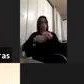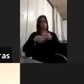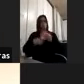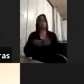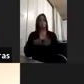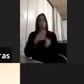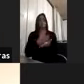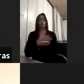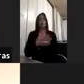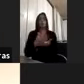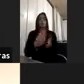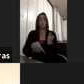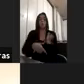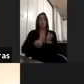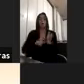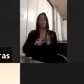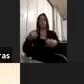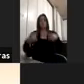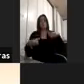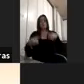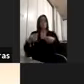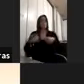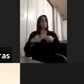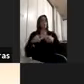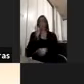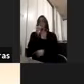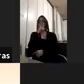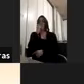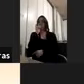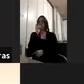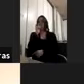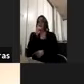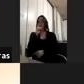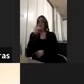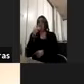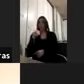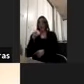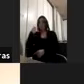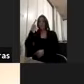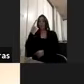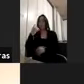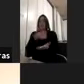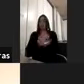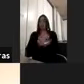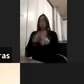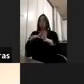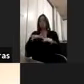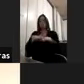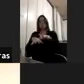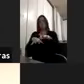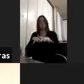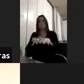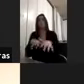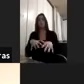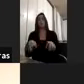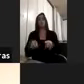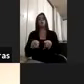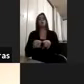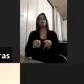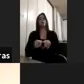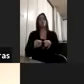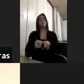antes das demissões, isso é mentira, entendeu? Se a empresa de fato está dizendo isso, está circulando essa mensagem por aí,